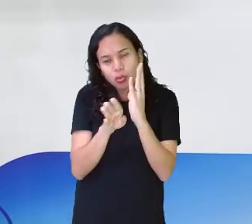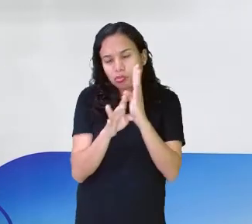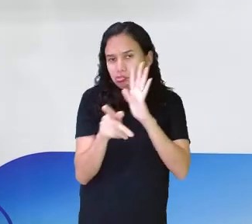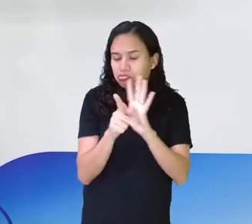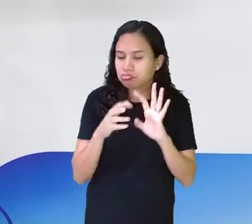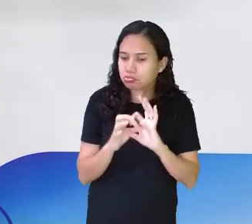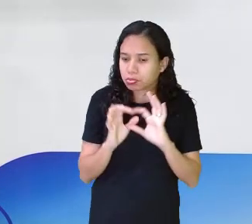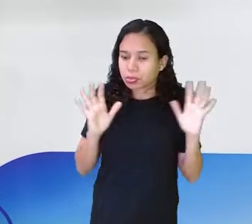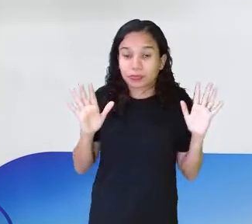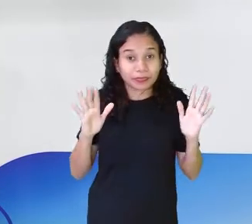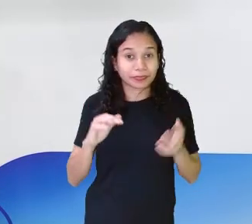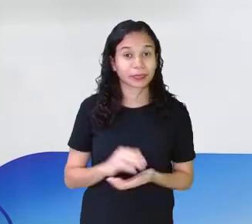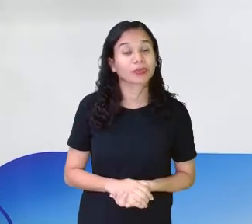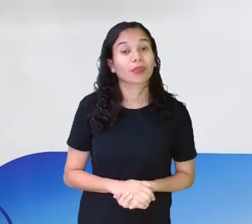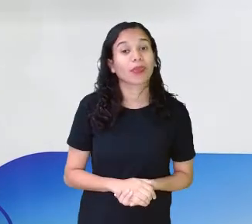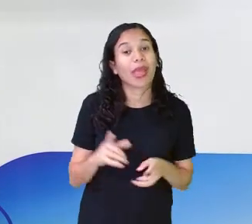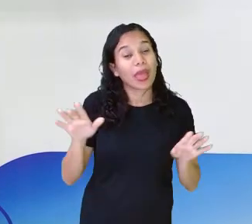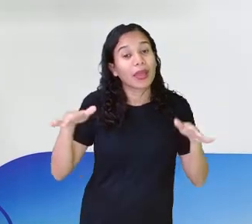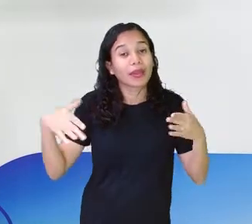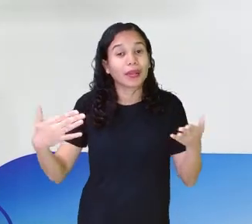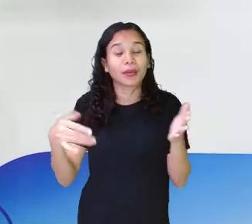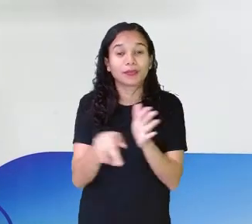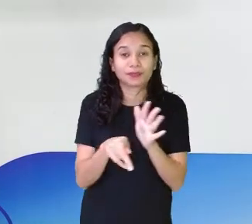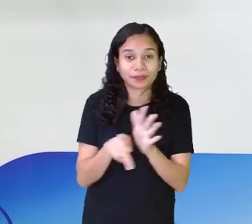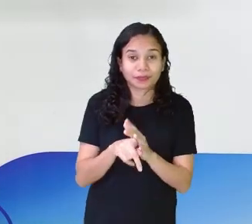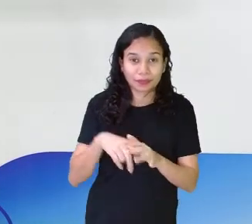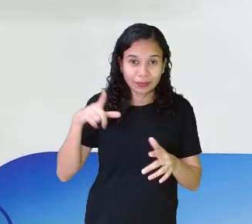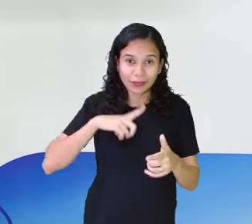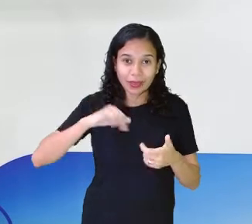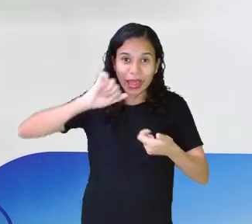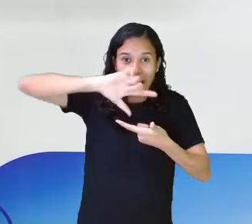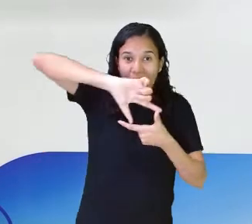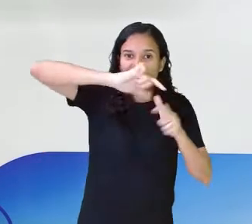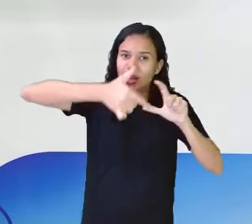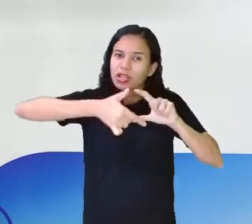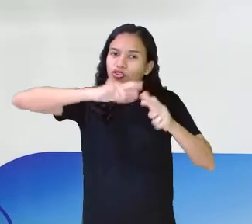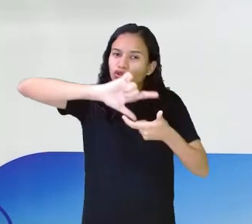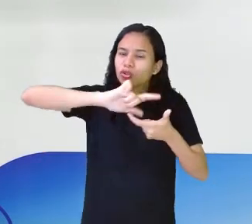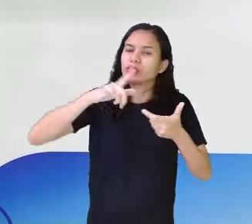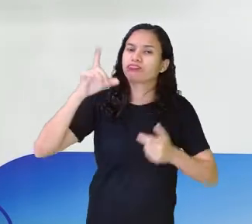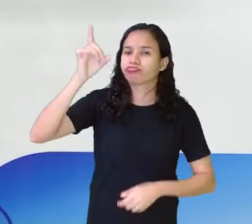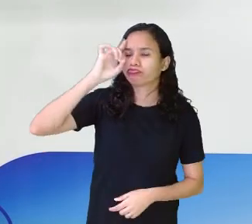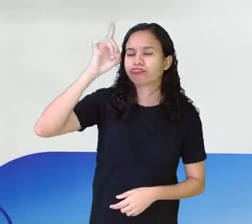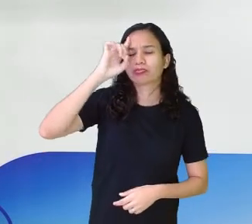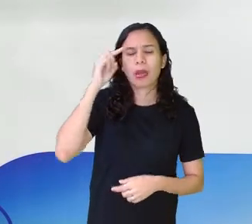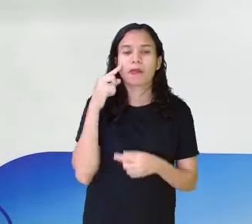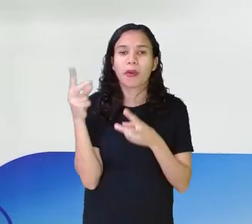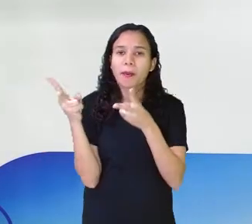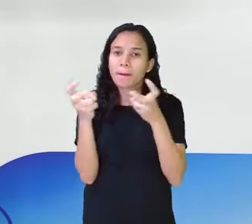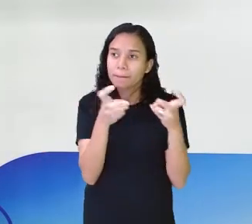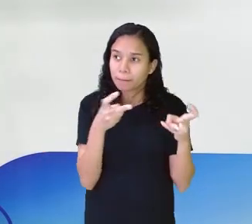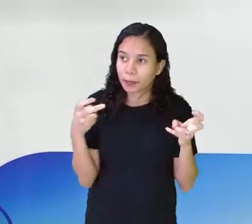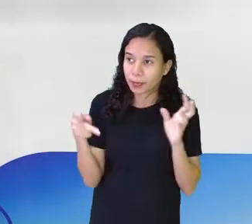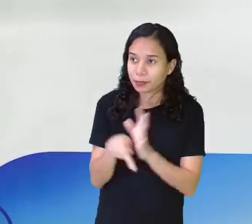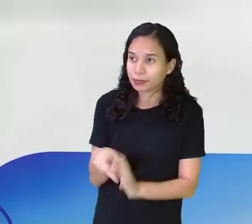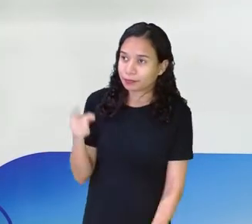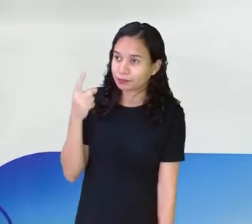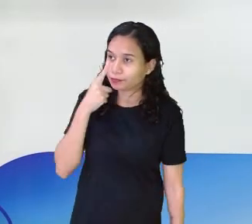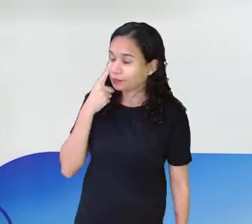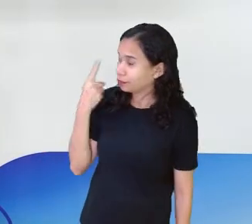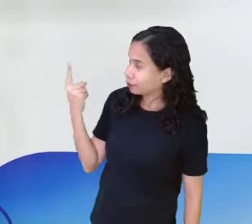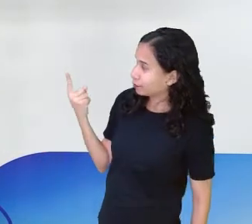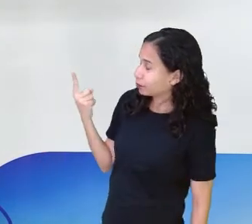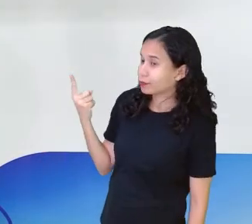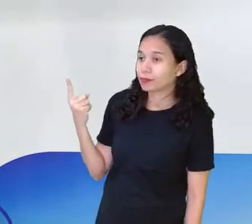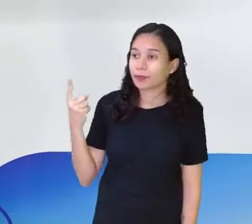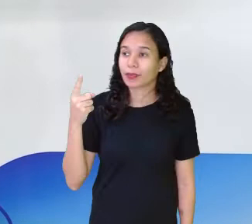quadrado. Então, as figuras planas, elas estão presentes. Normalmente, as figuras planas, elas, o